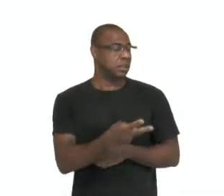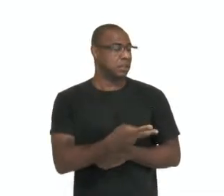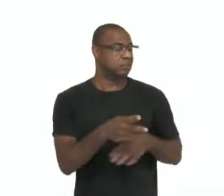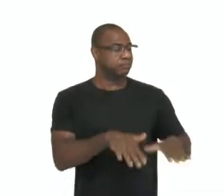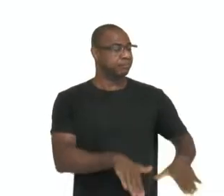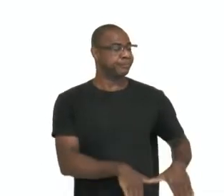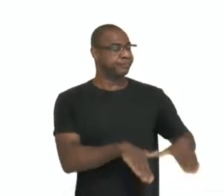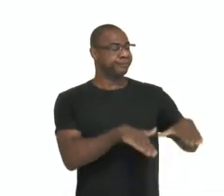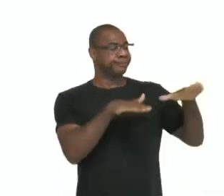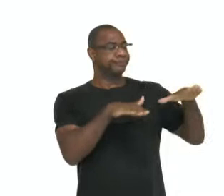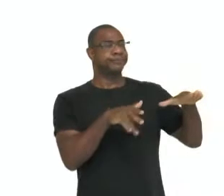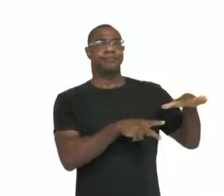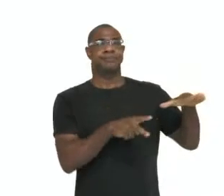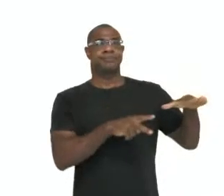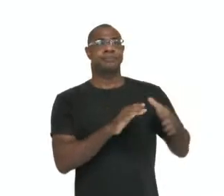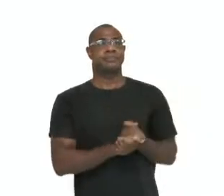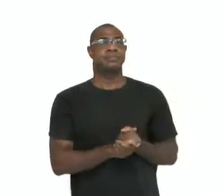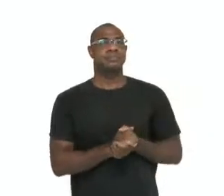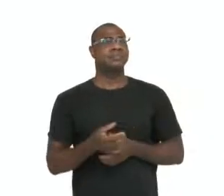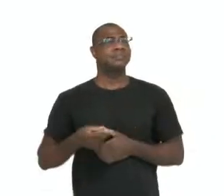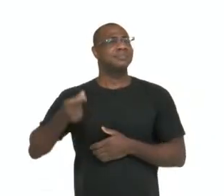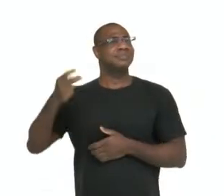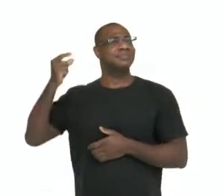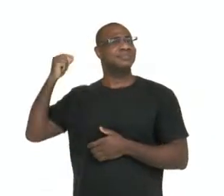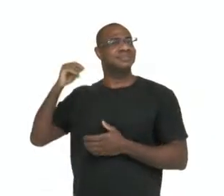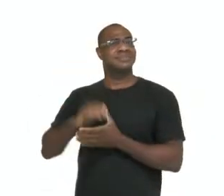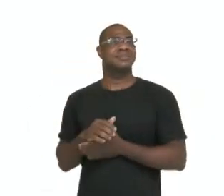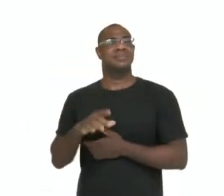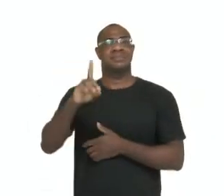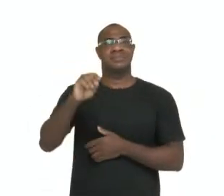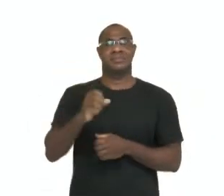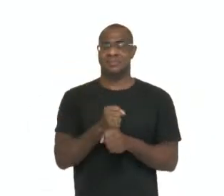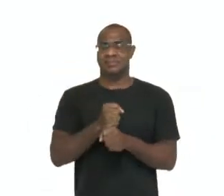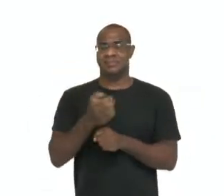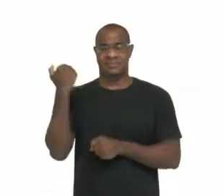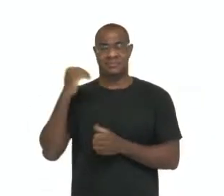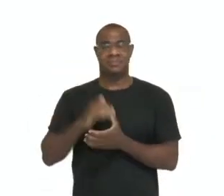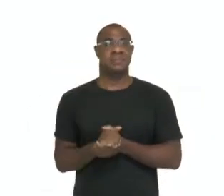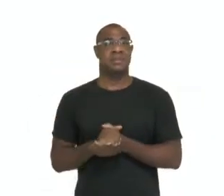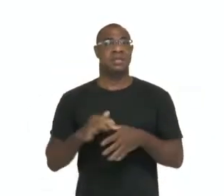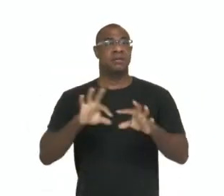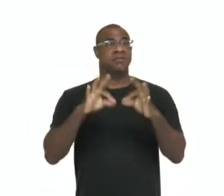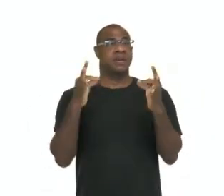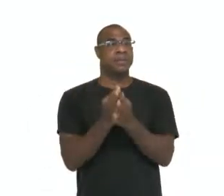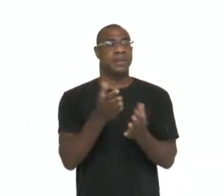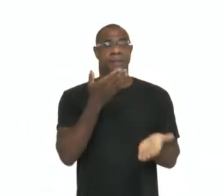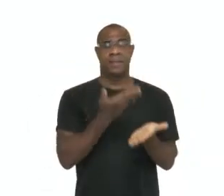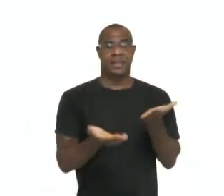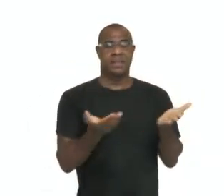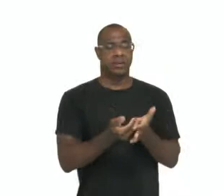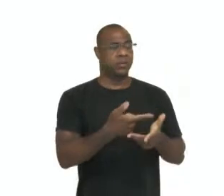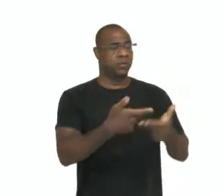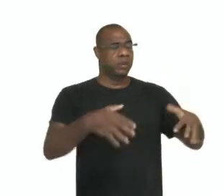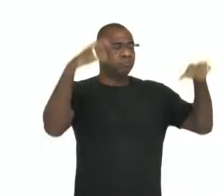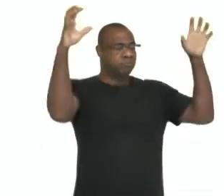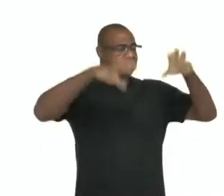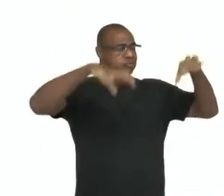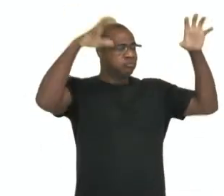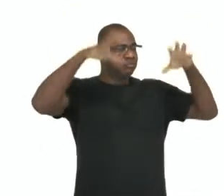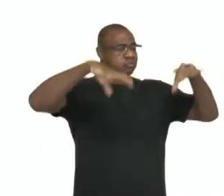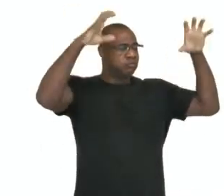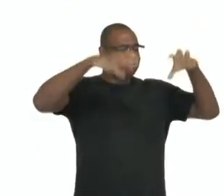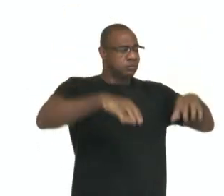juntos, desde aquela grande enchente, há 10 anos, em que a família Pádua perdeu tanta coisa. Daí vieram as